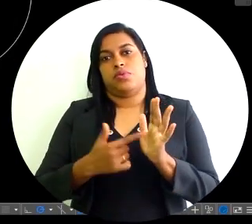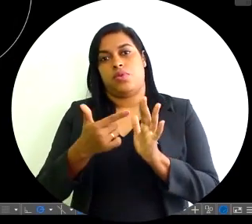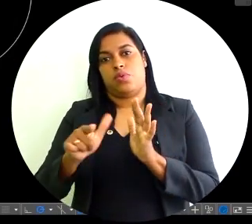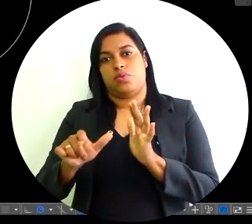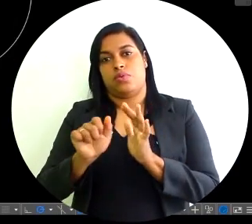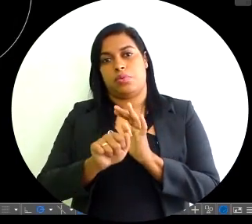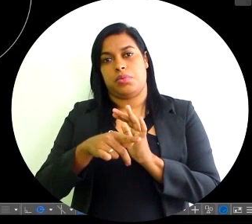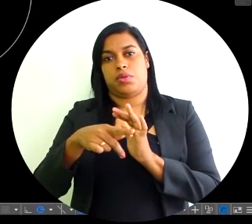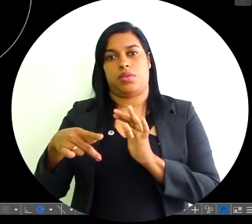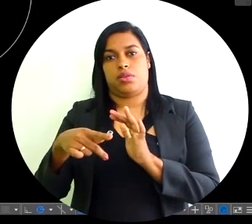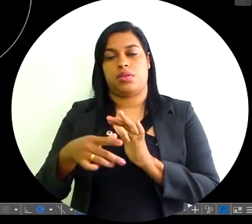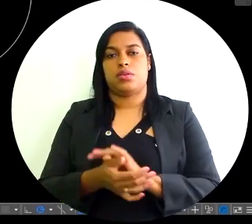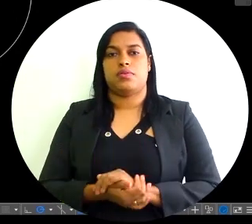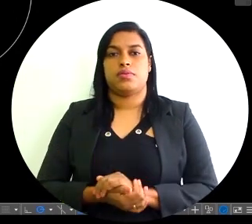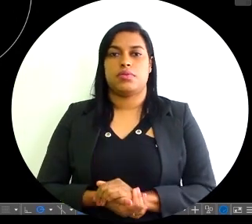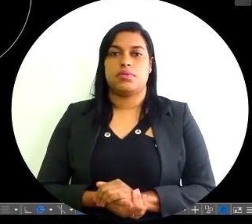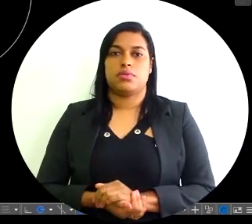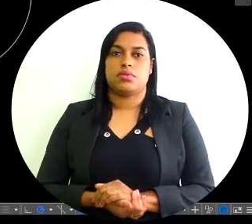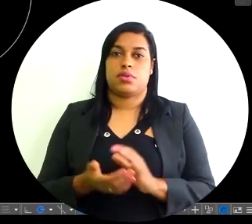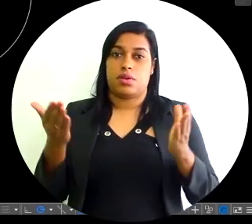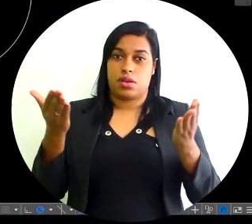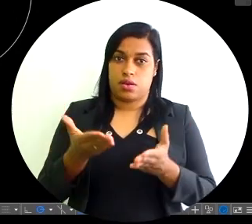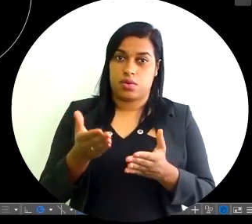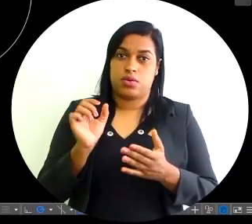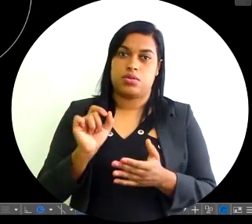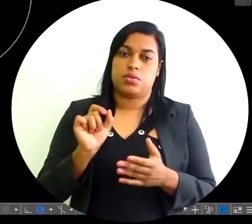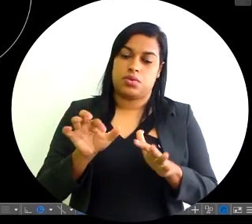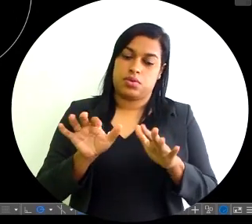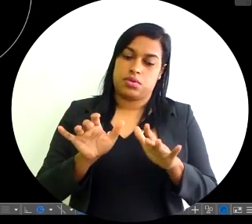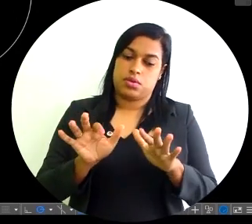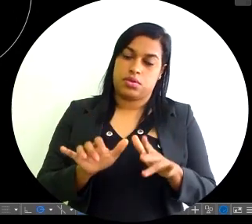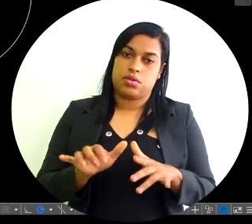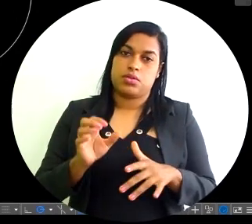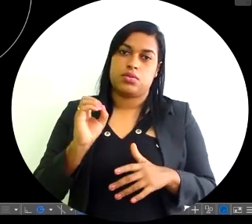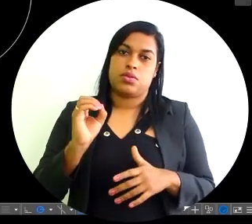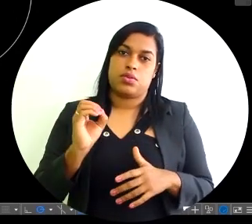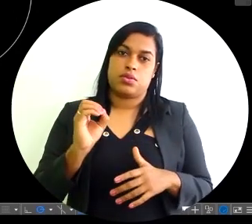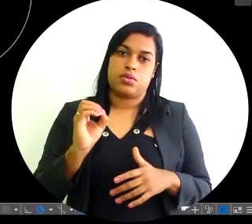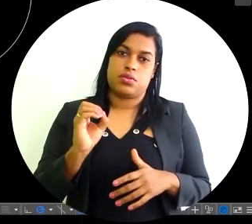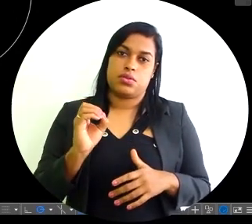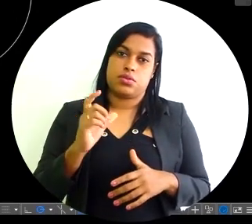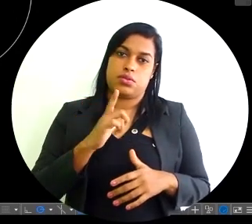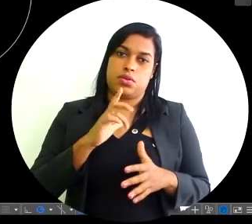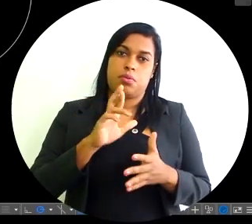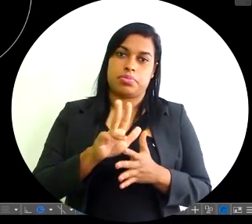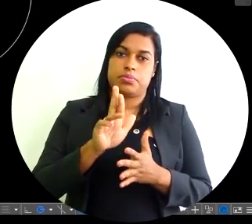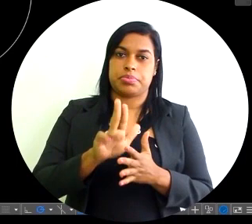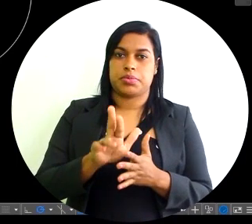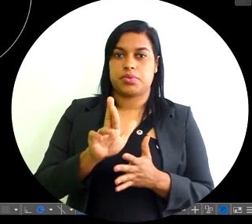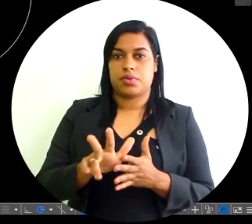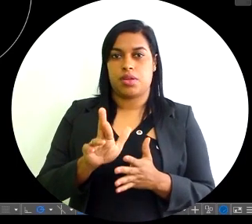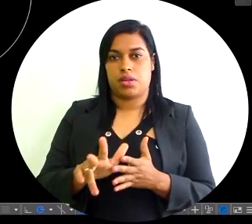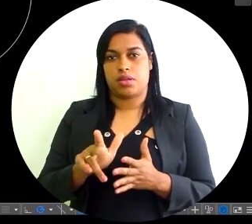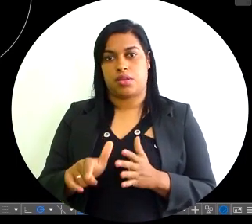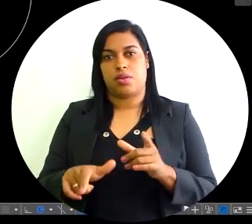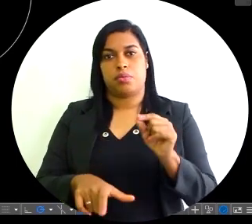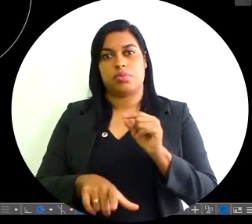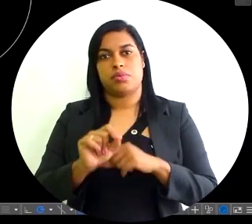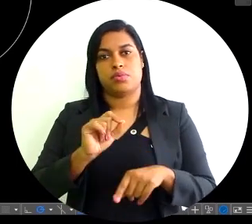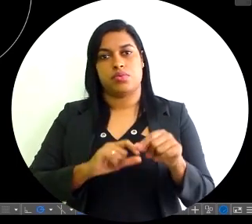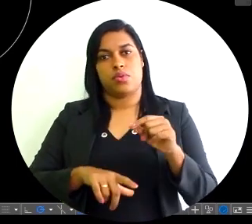Vou mostrar mais uma aplicação aqui nesse círculo. Então agora pelo atalho do teclado, ó, eu